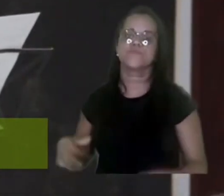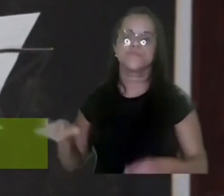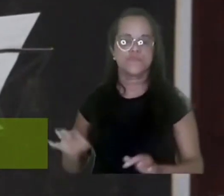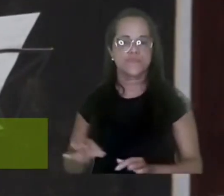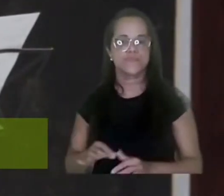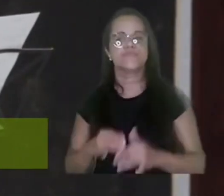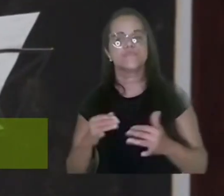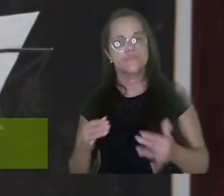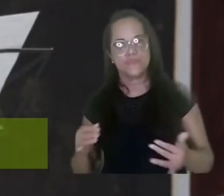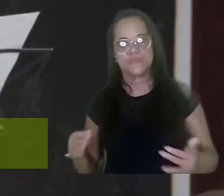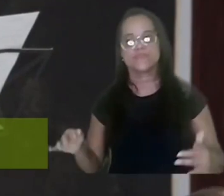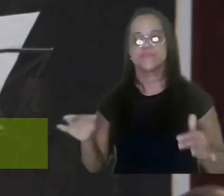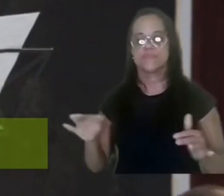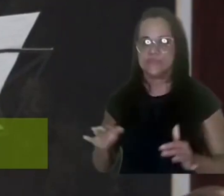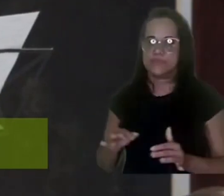luz.